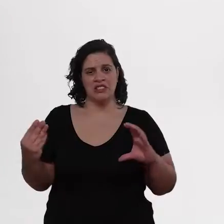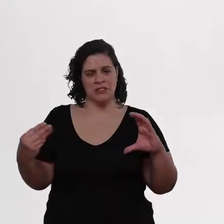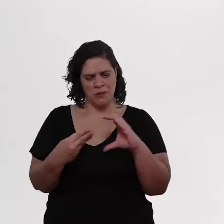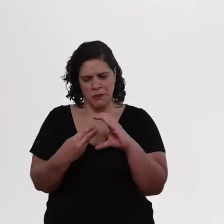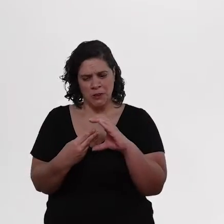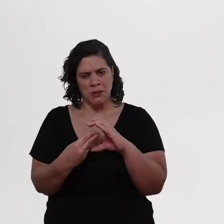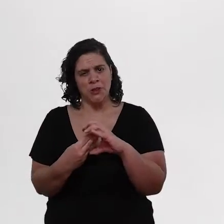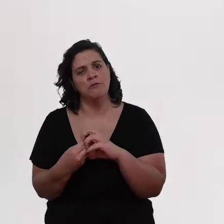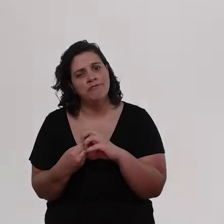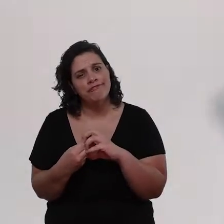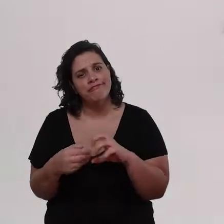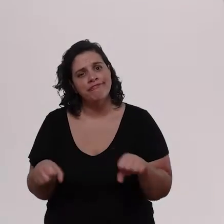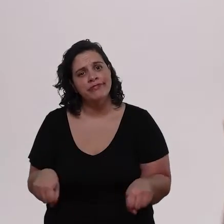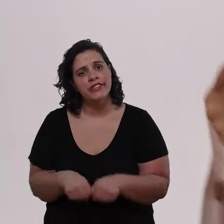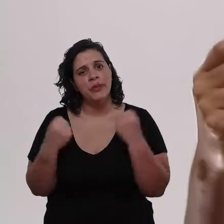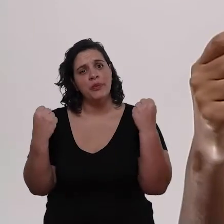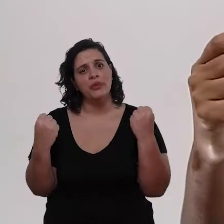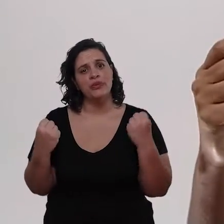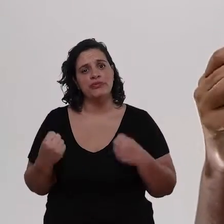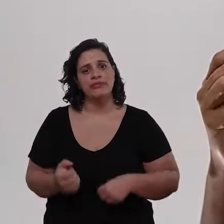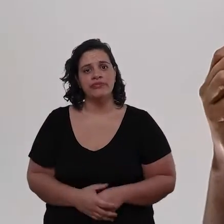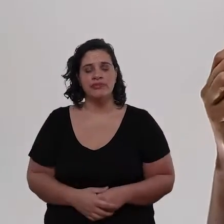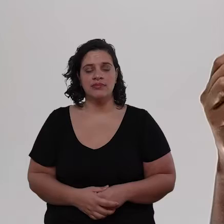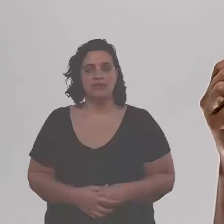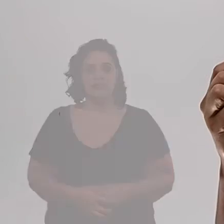E a quebrou.